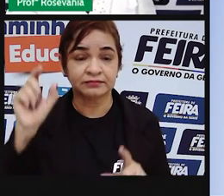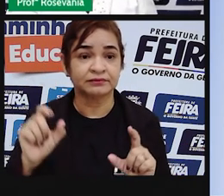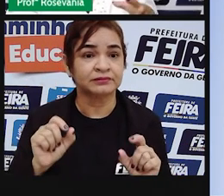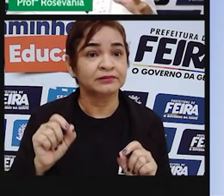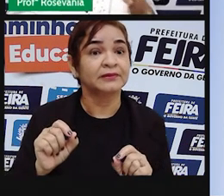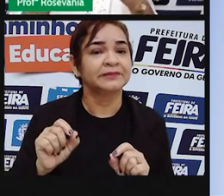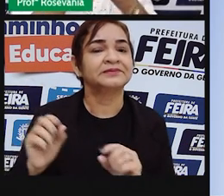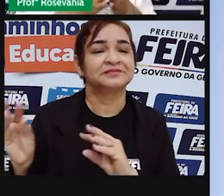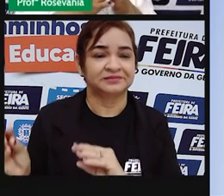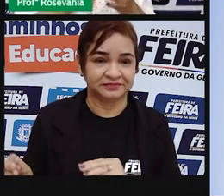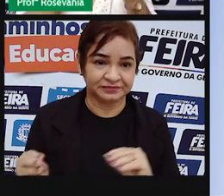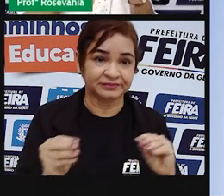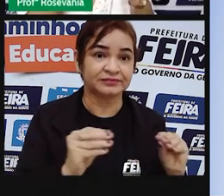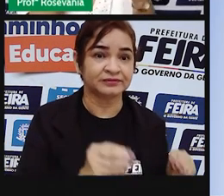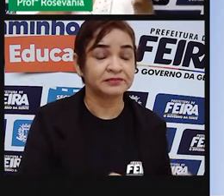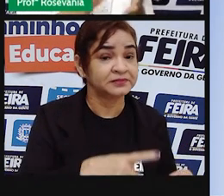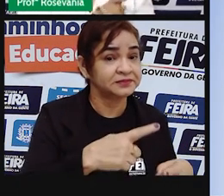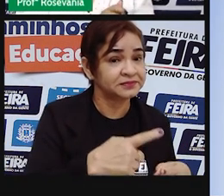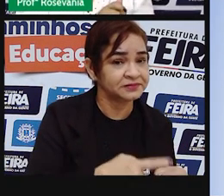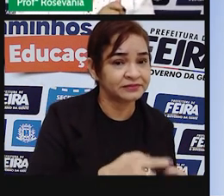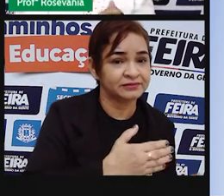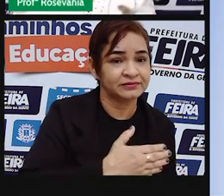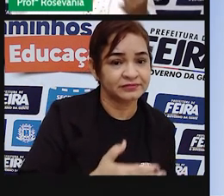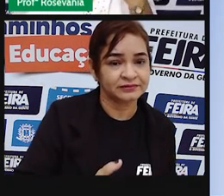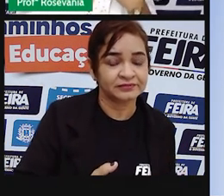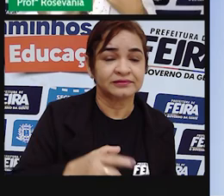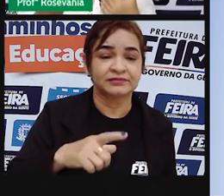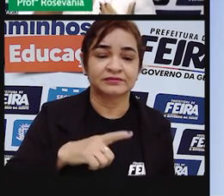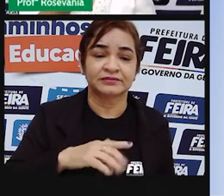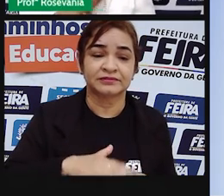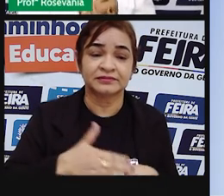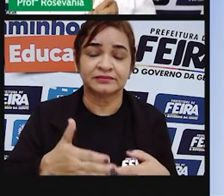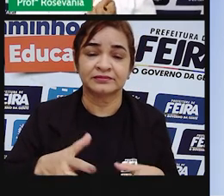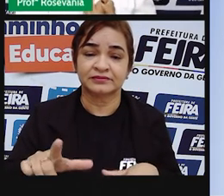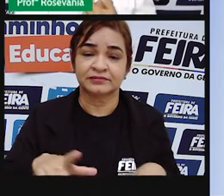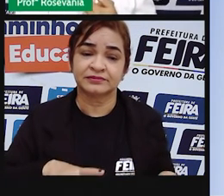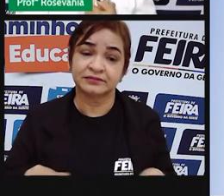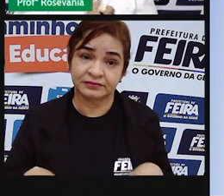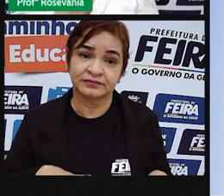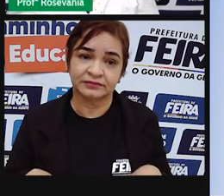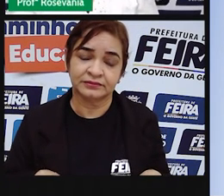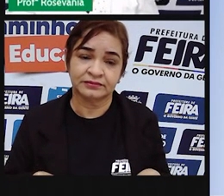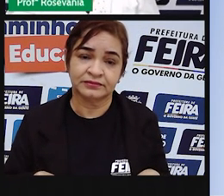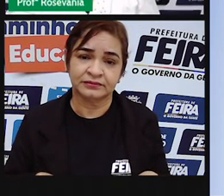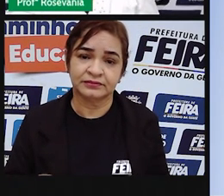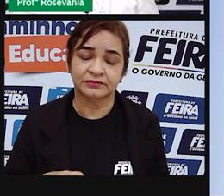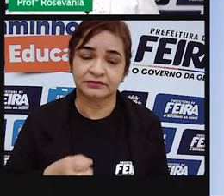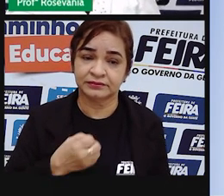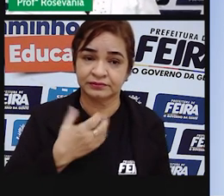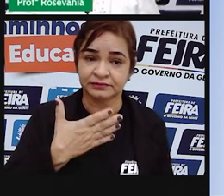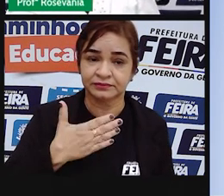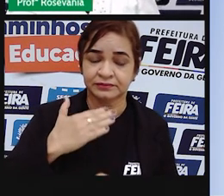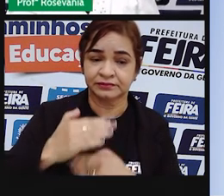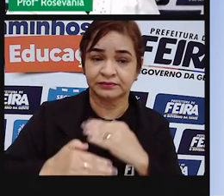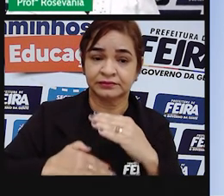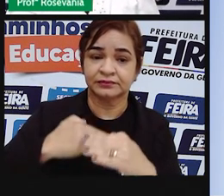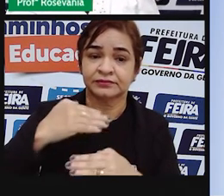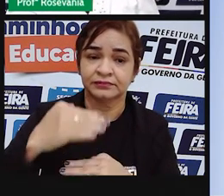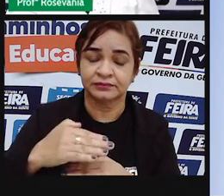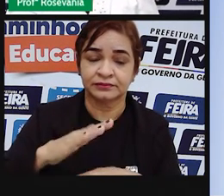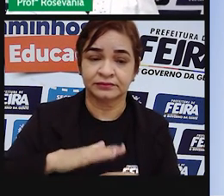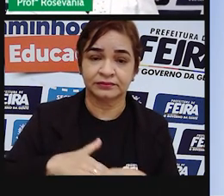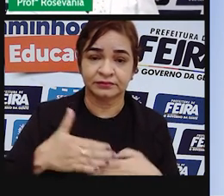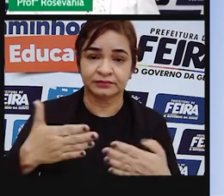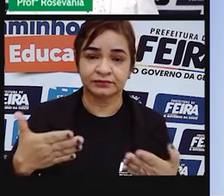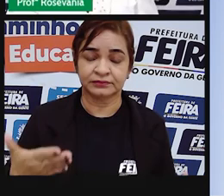rodar e não só cê área de repulsão como eu falei para vocês também passou a ter alguns atrativos mas ainda assim a nossa